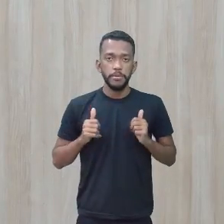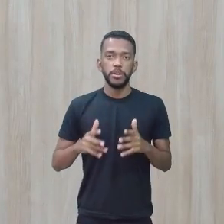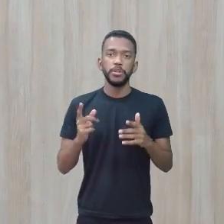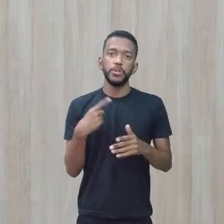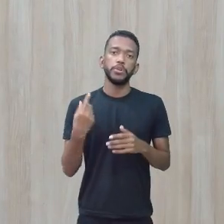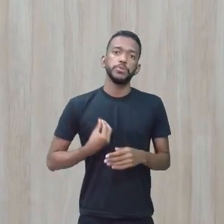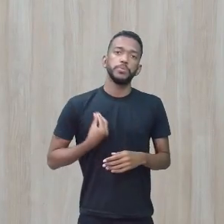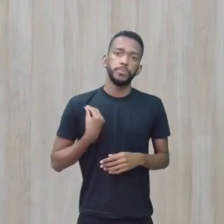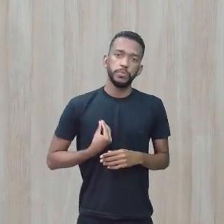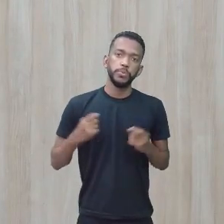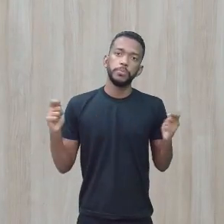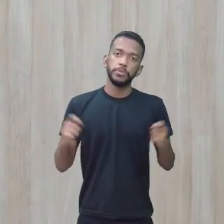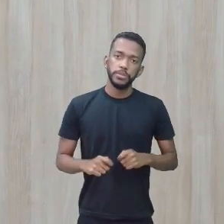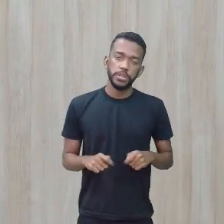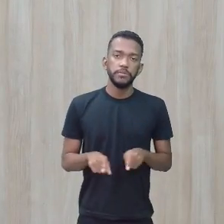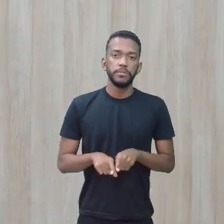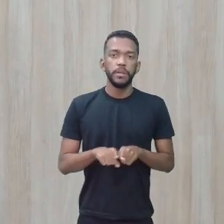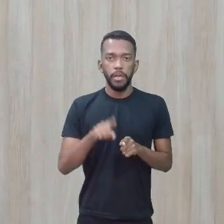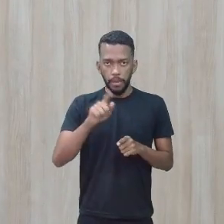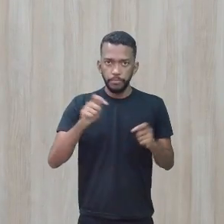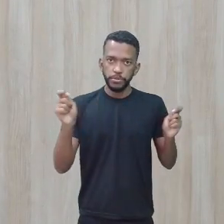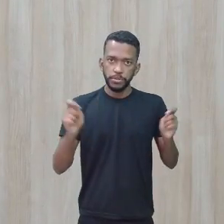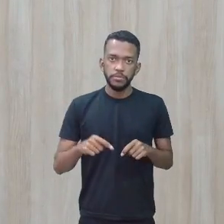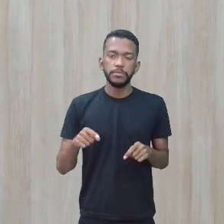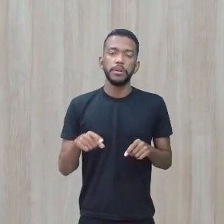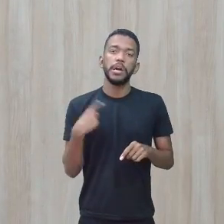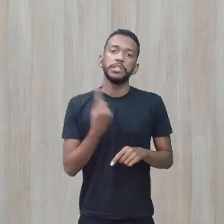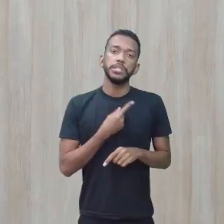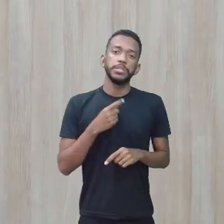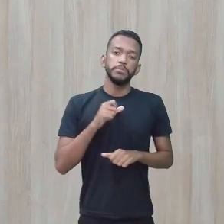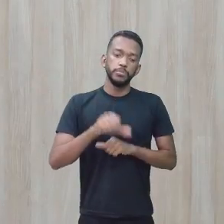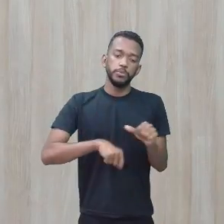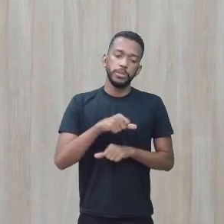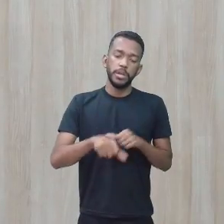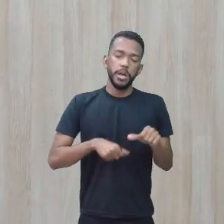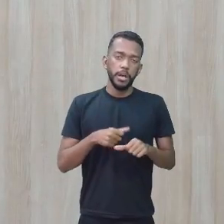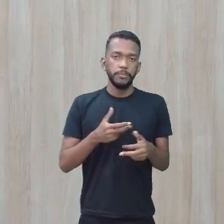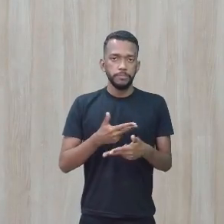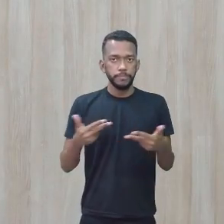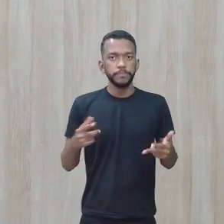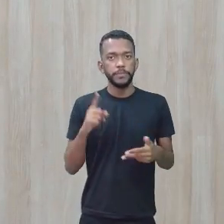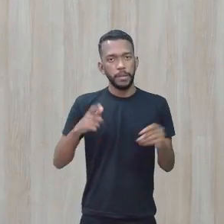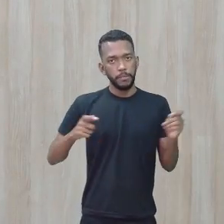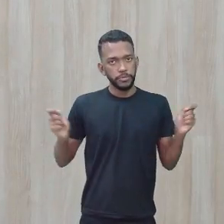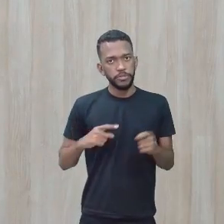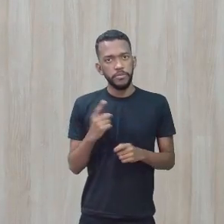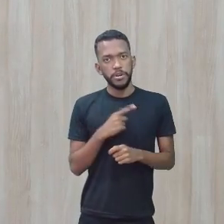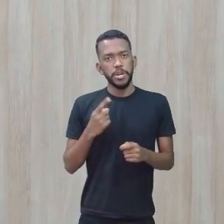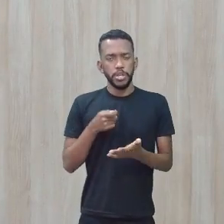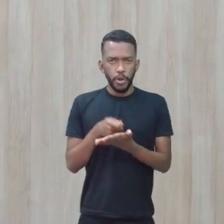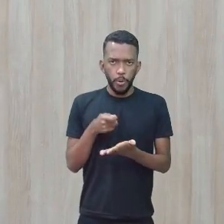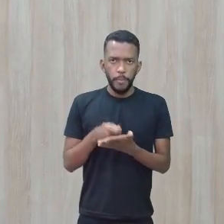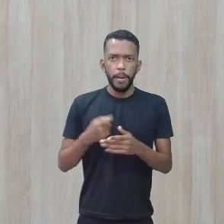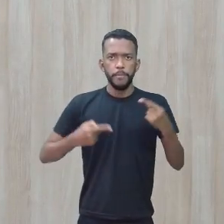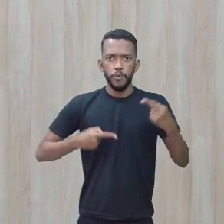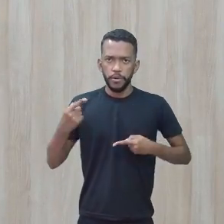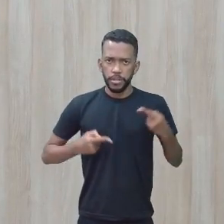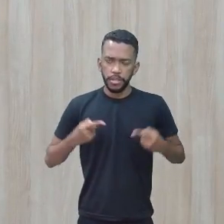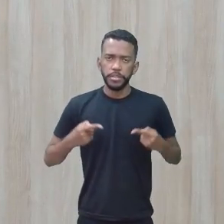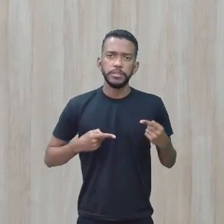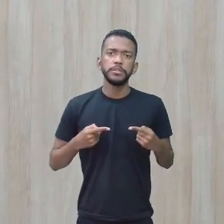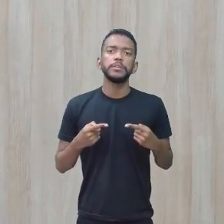desse mundo possível, é possível a gente mudar nossos hábitos, é possível a gente cobrar políticas,